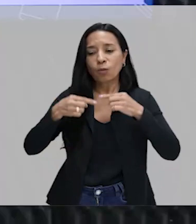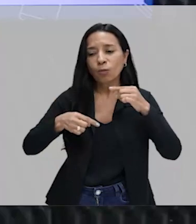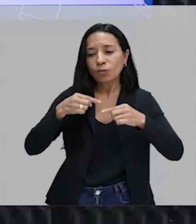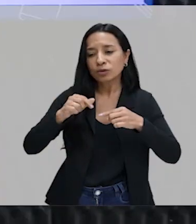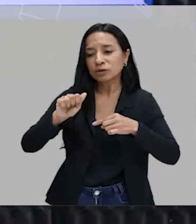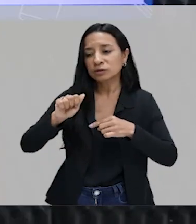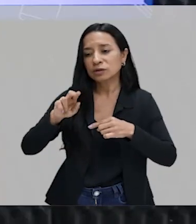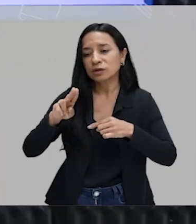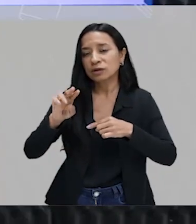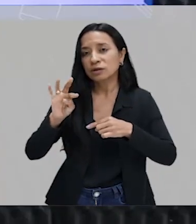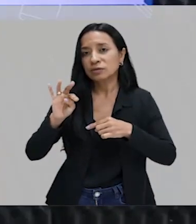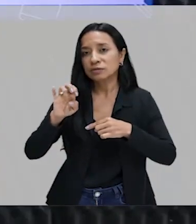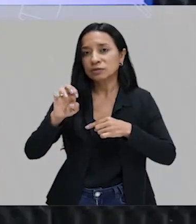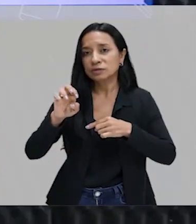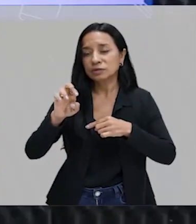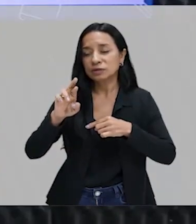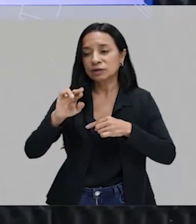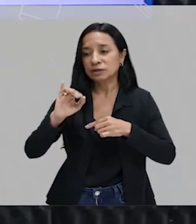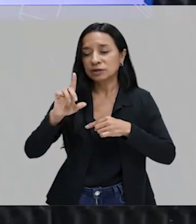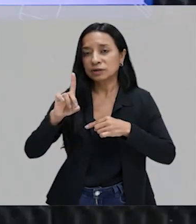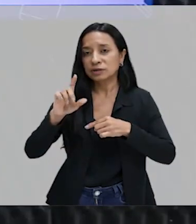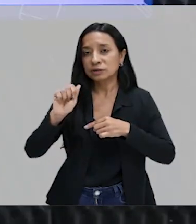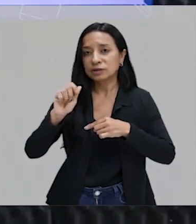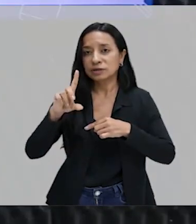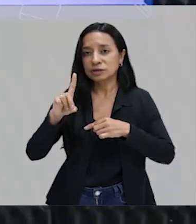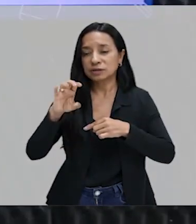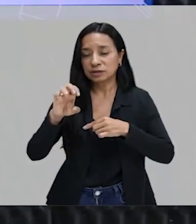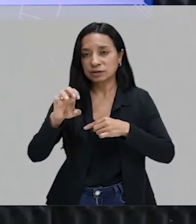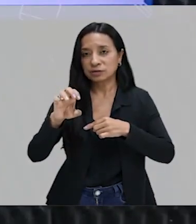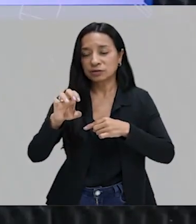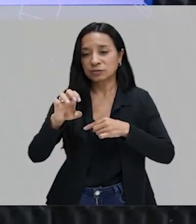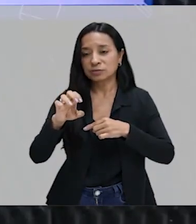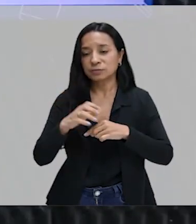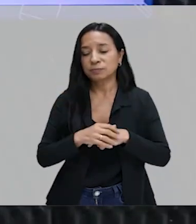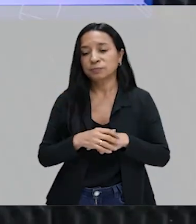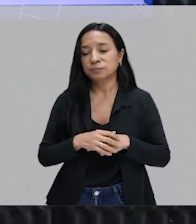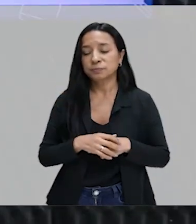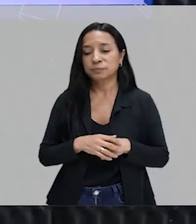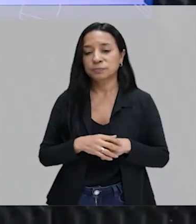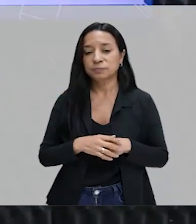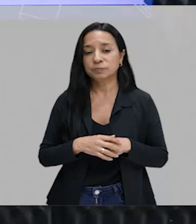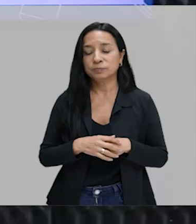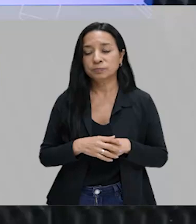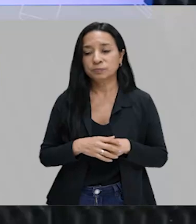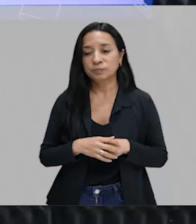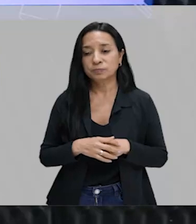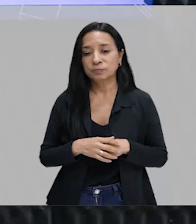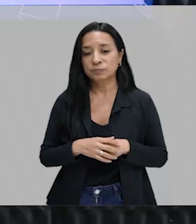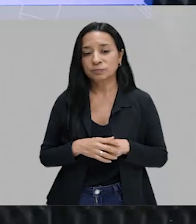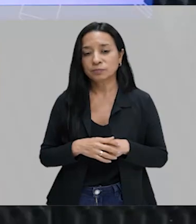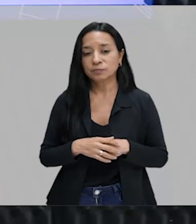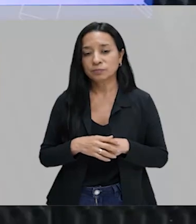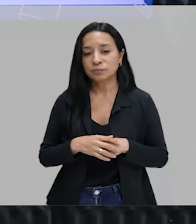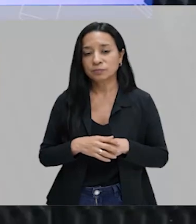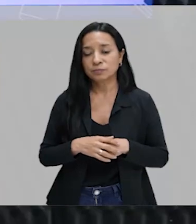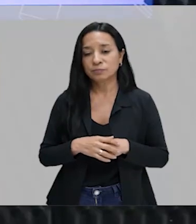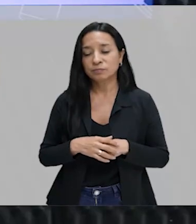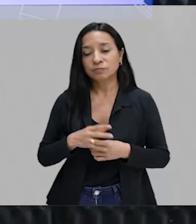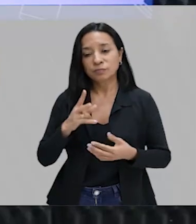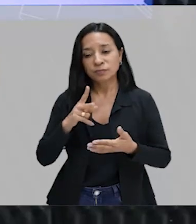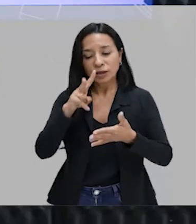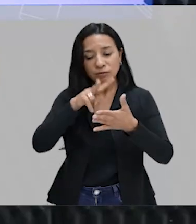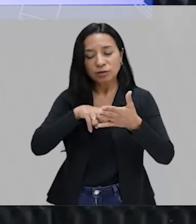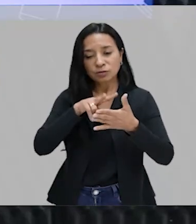austeridade. Diminuição de gastos, desemprego, política de austeridade. Para receber os empréstimos,